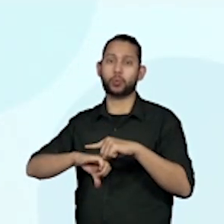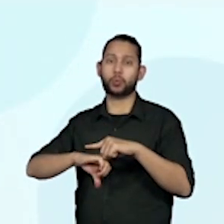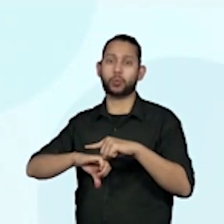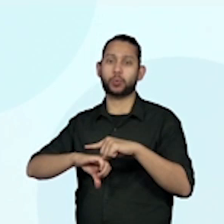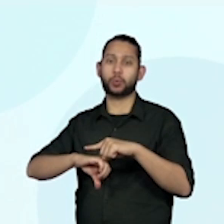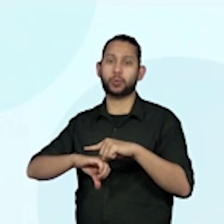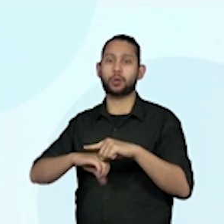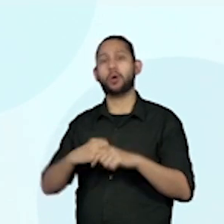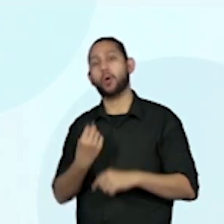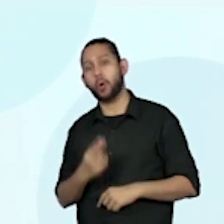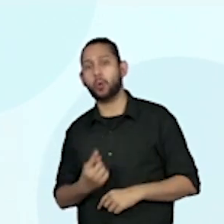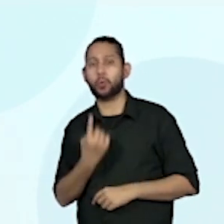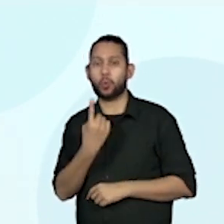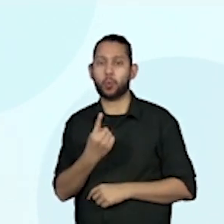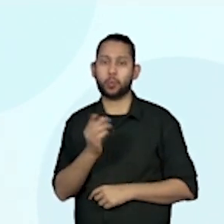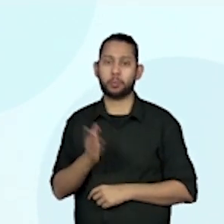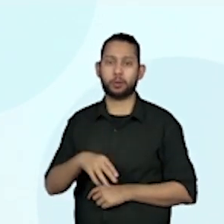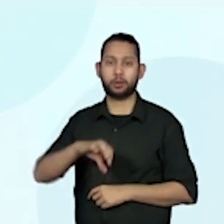1/9 ou